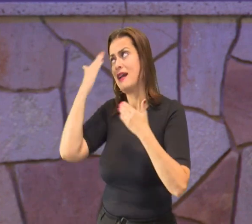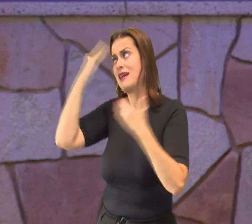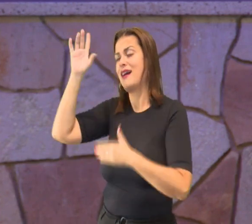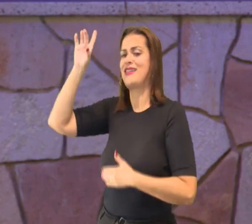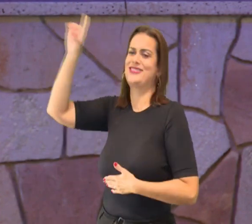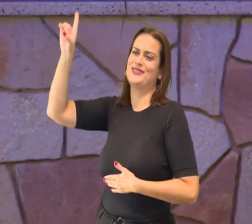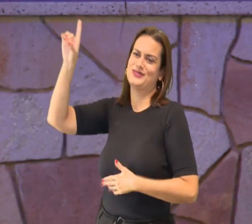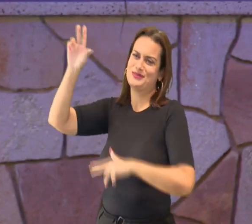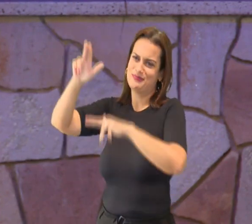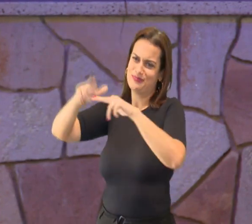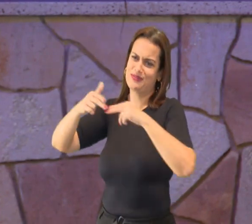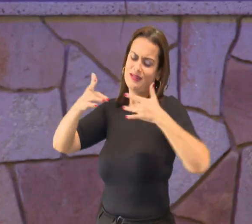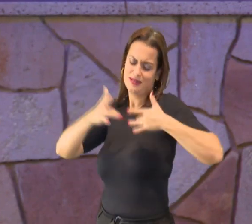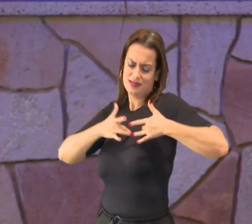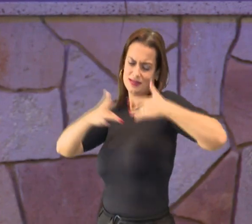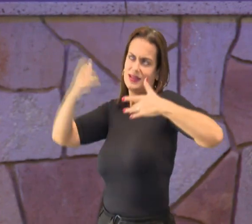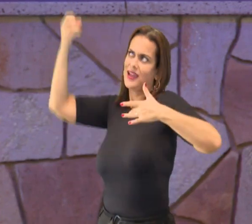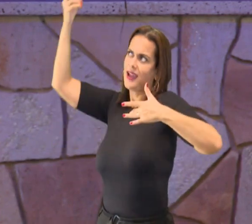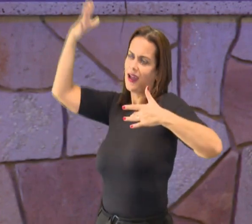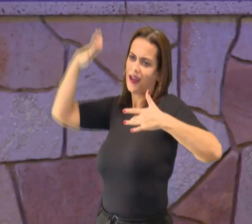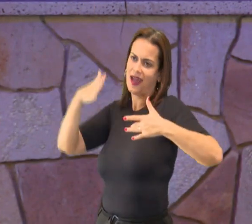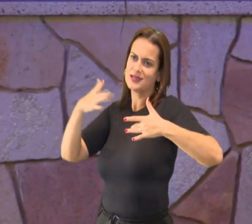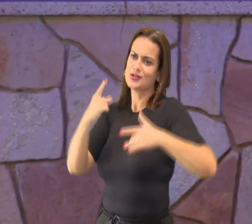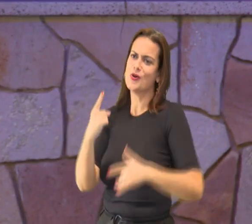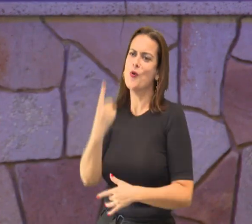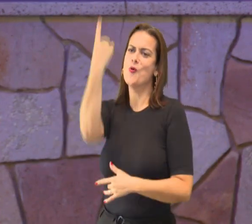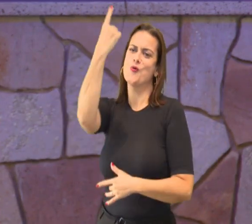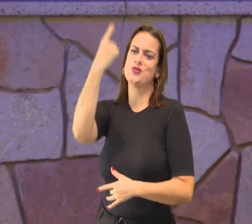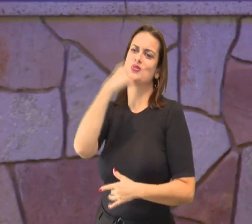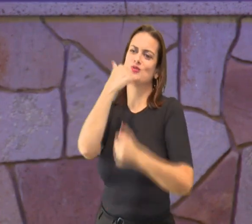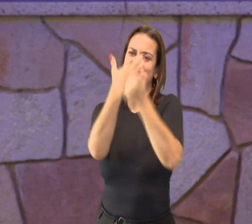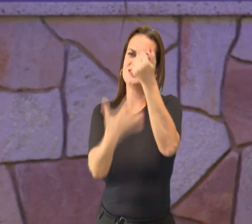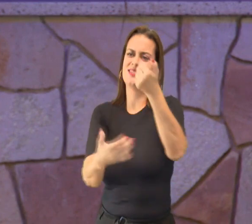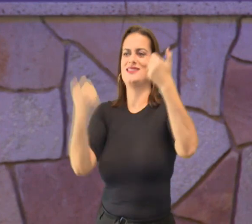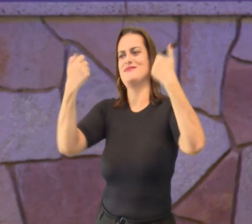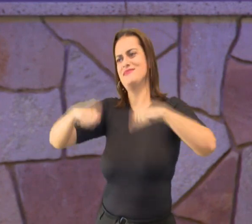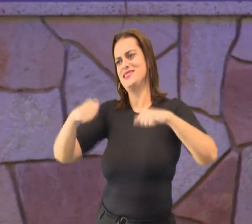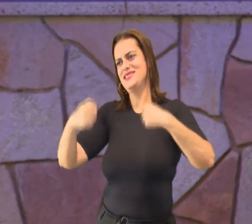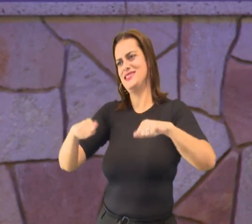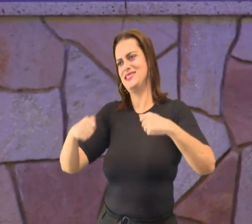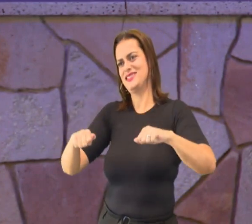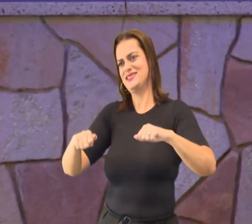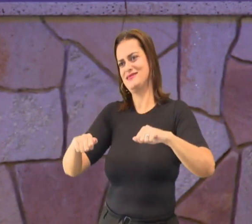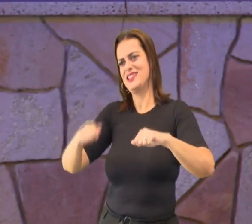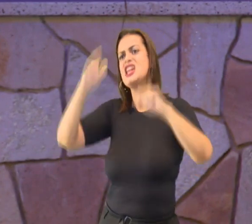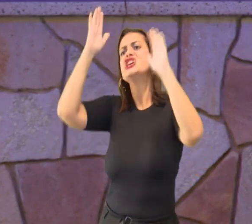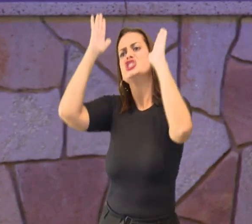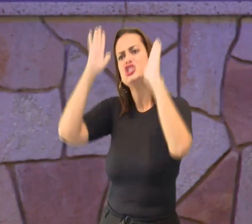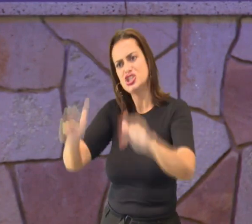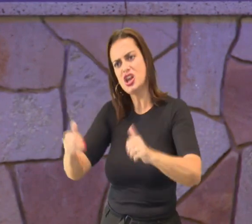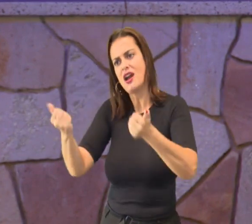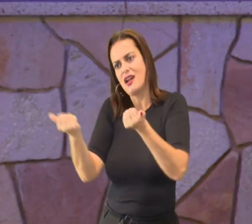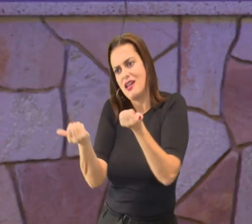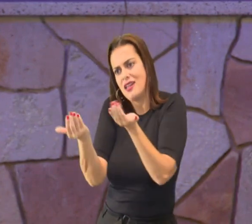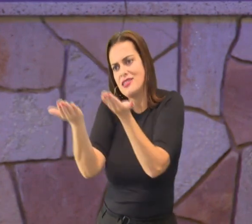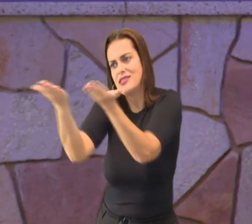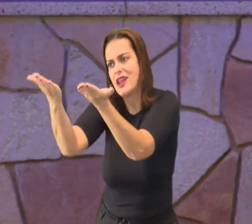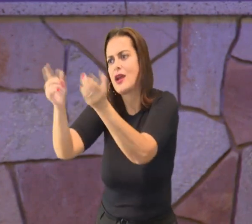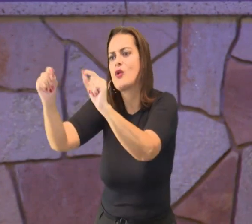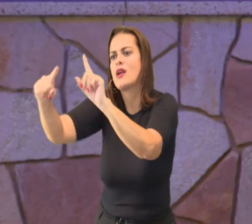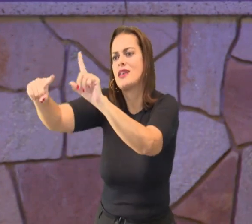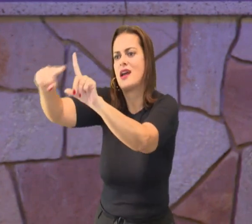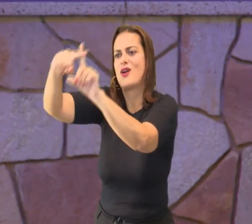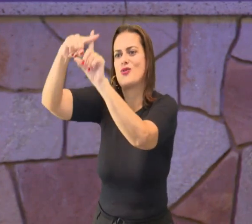pela sua misericórdia e graça, um sangue só é necessário, e ele já foi derramado na cruz